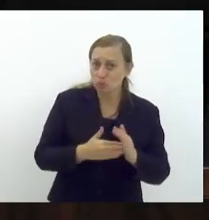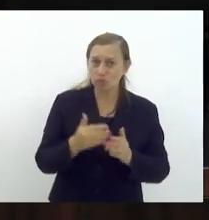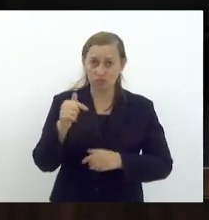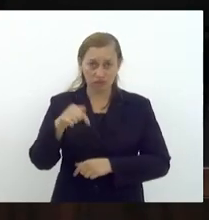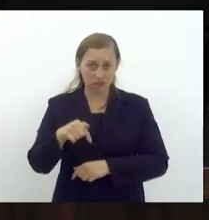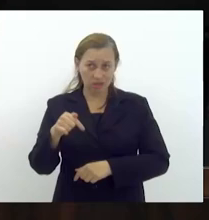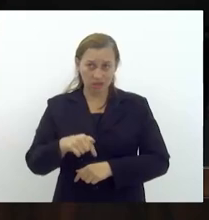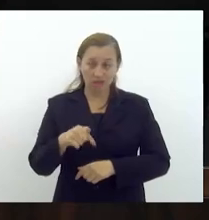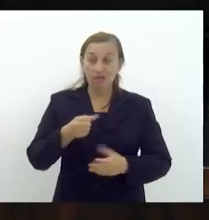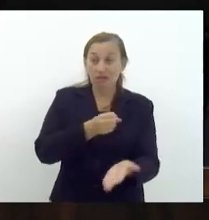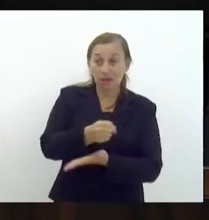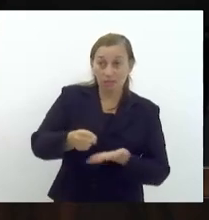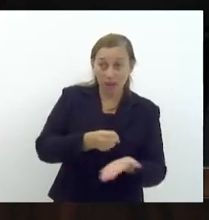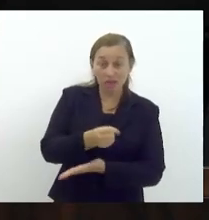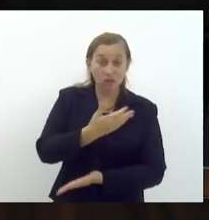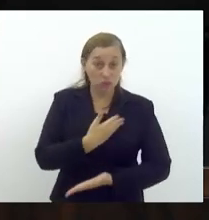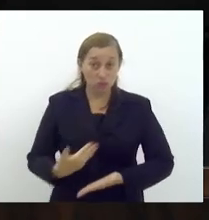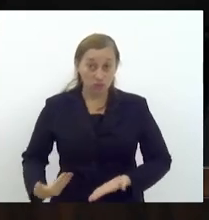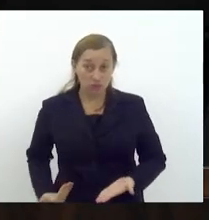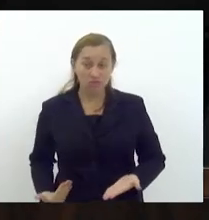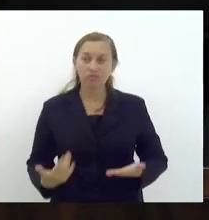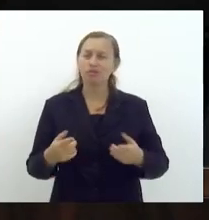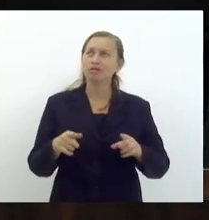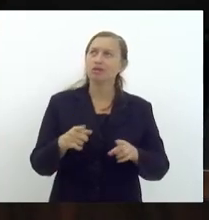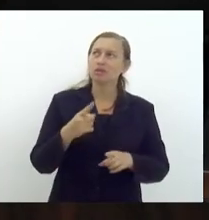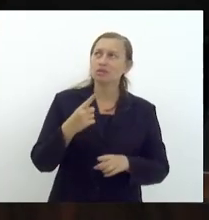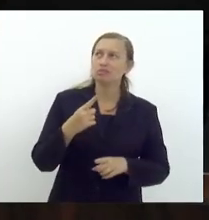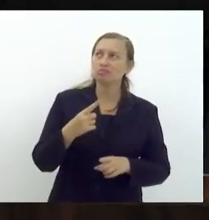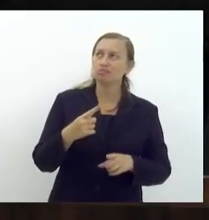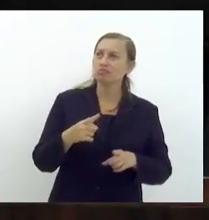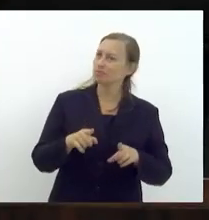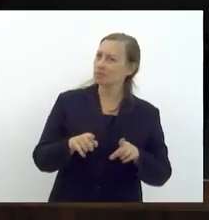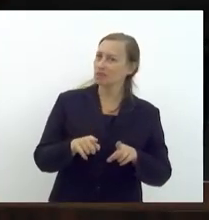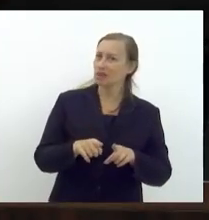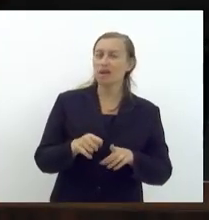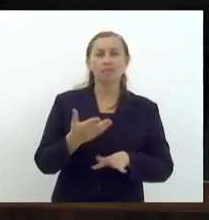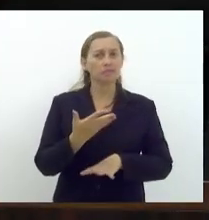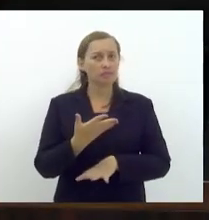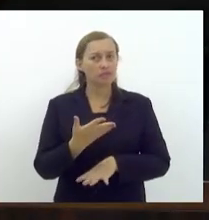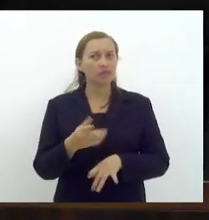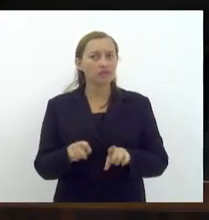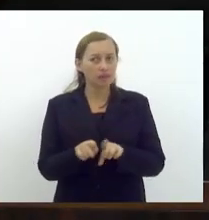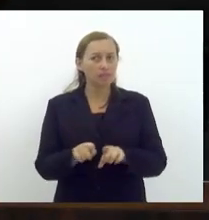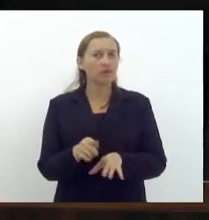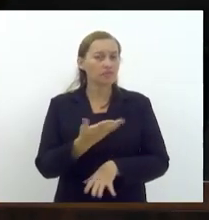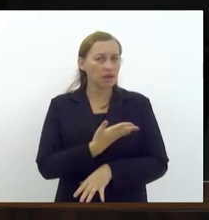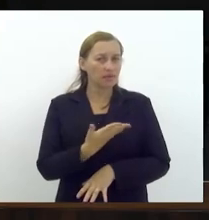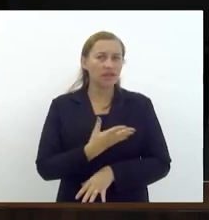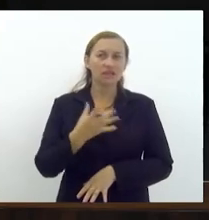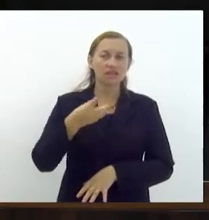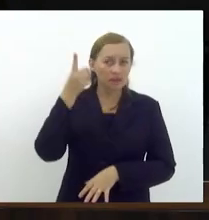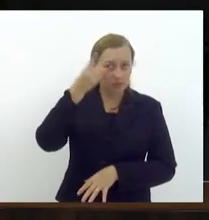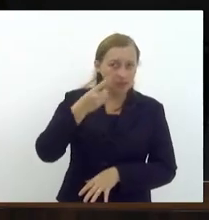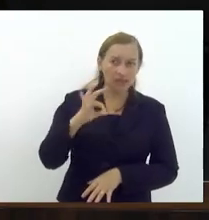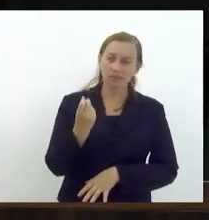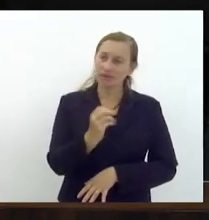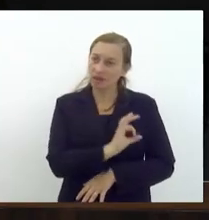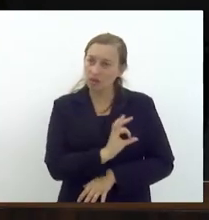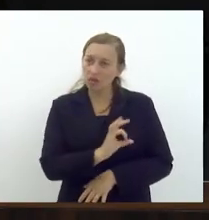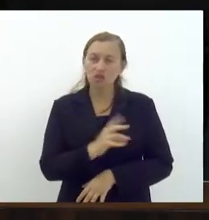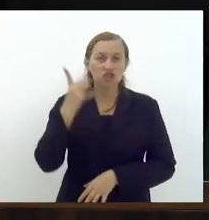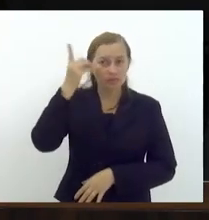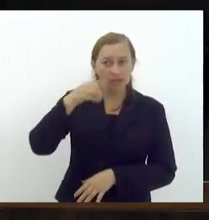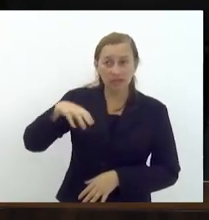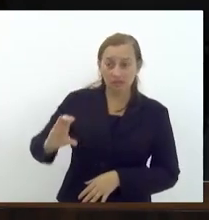da base do governo e Salvo engano aqui minha querida amiga deputada Marta Rocha deputado Carlos Mickey